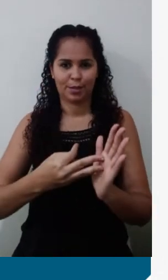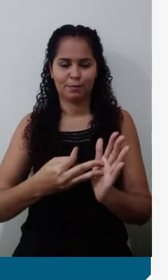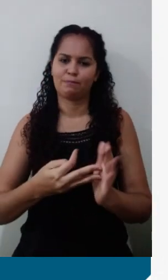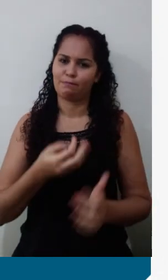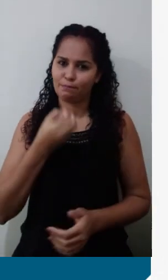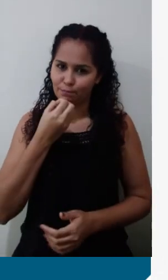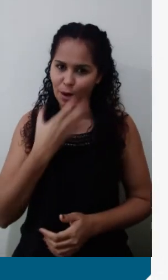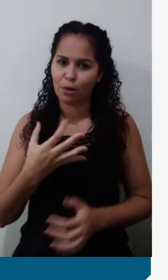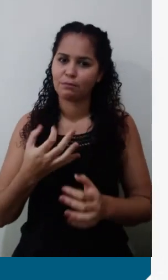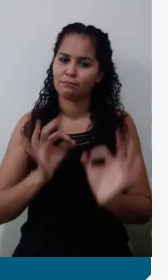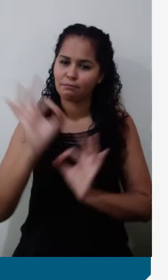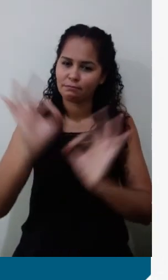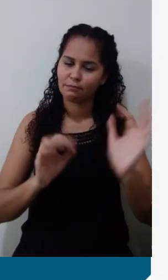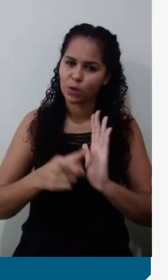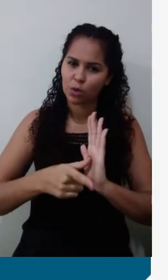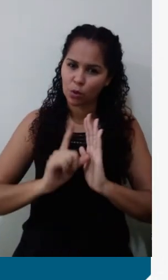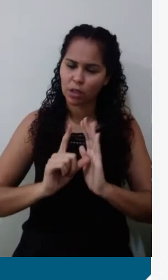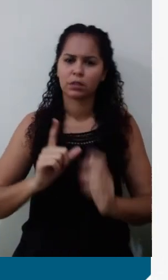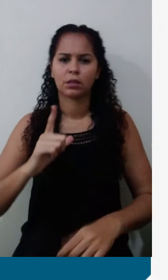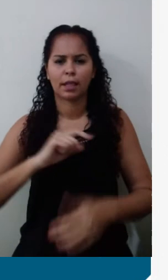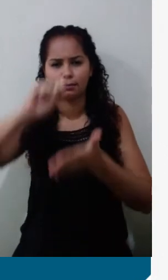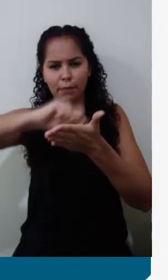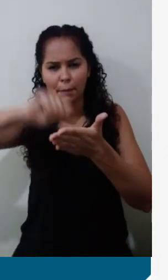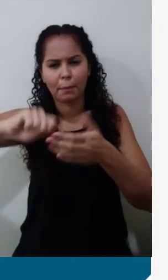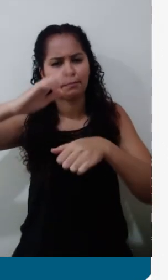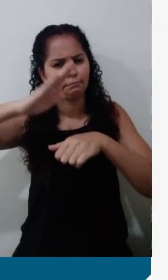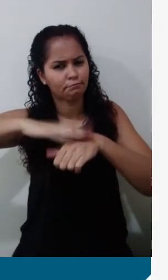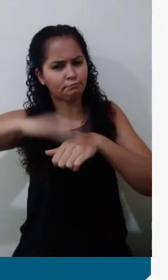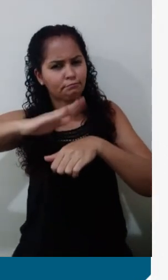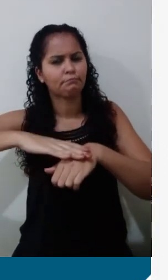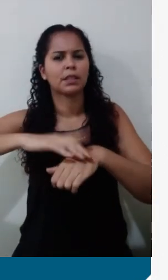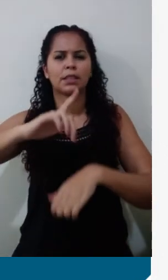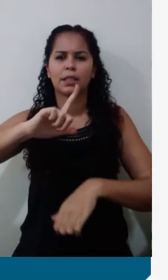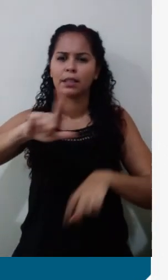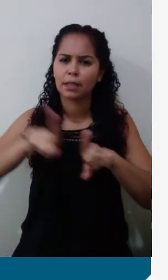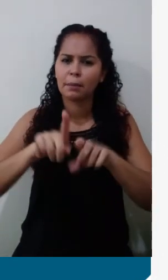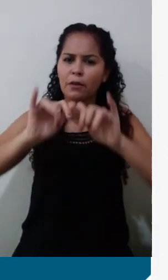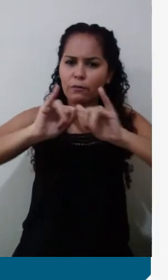textual adequada e aquela que ele planejou. Tem autoria, né, todos os dados e